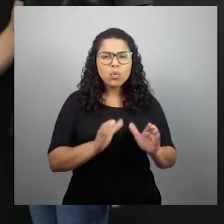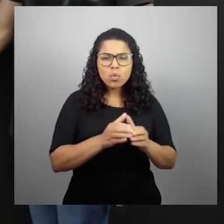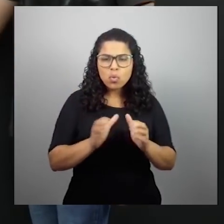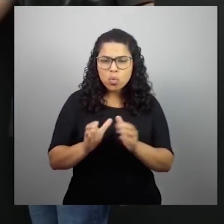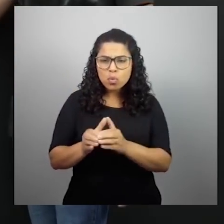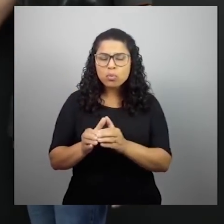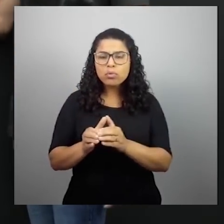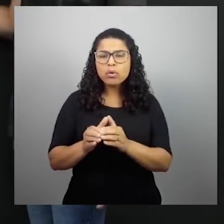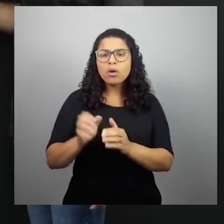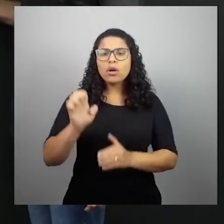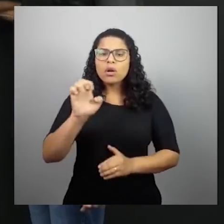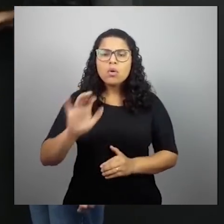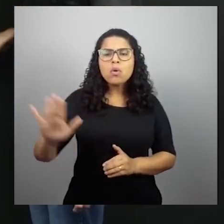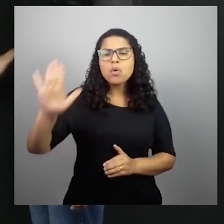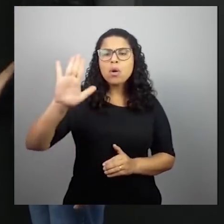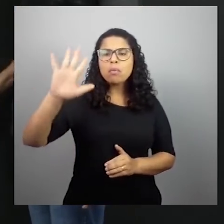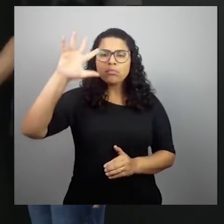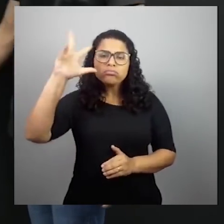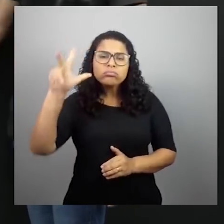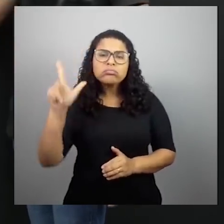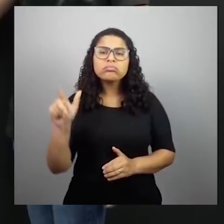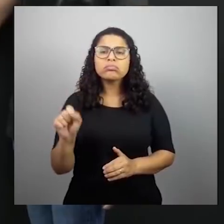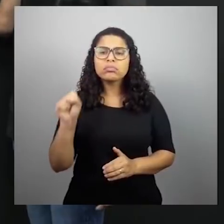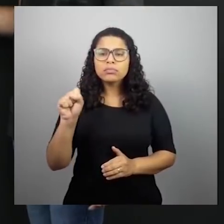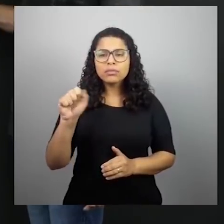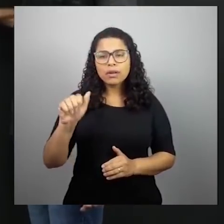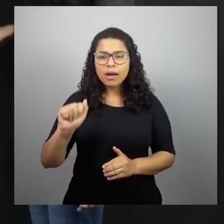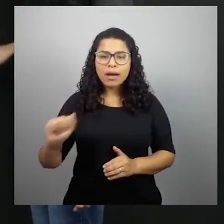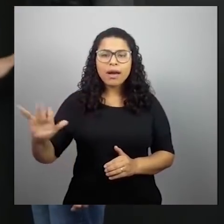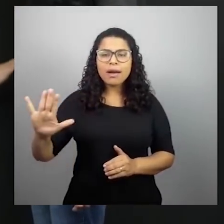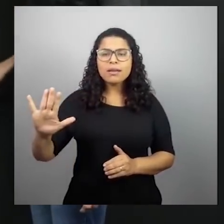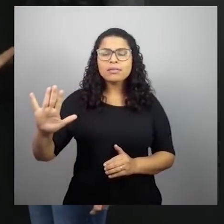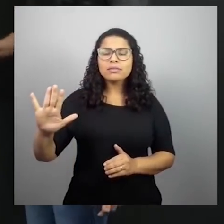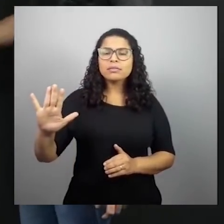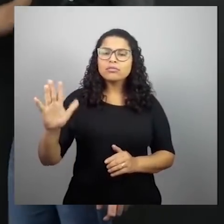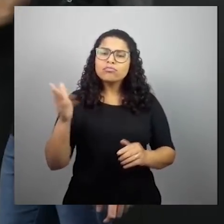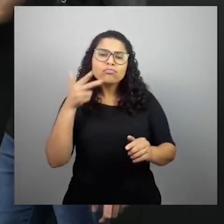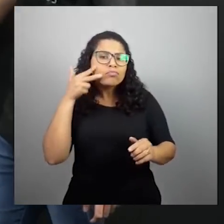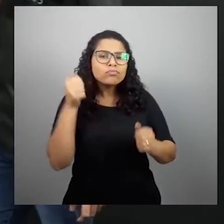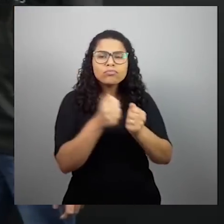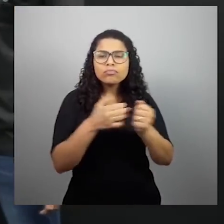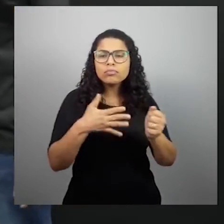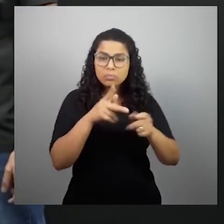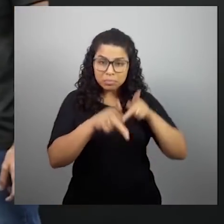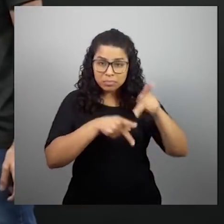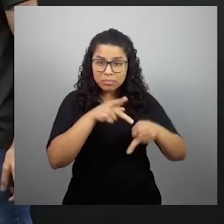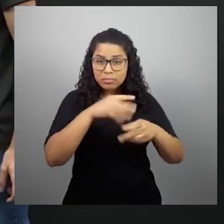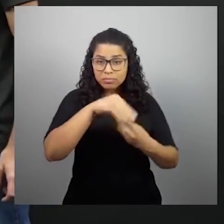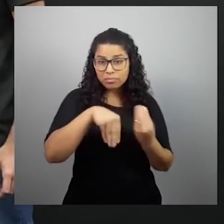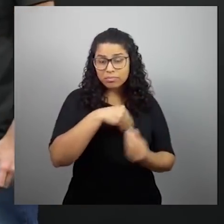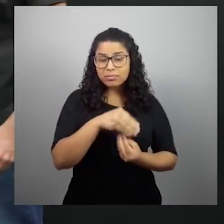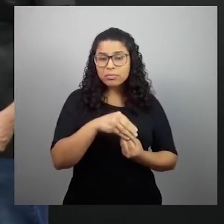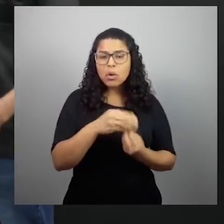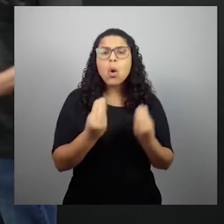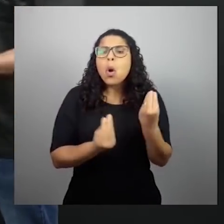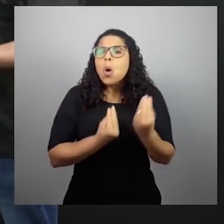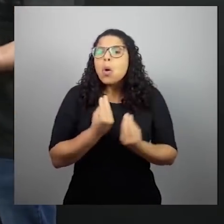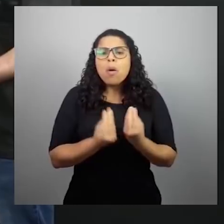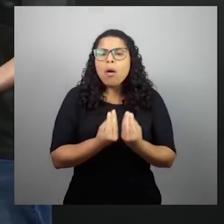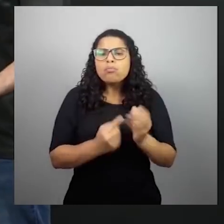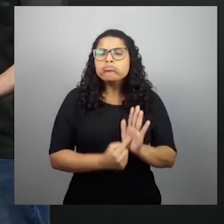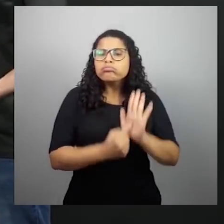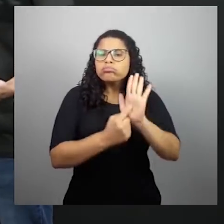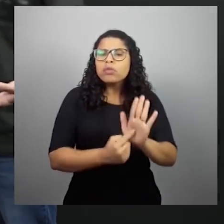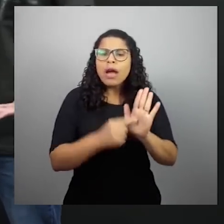europeus, africanos, asiáticos, indígenas na sua formação, como é que isso seria representado? Quem é o